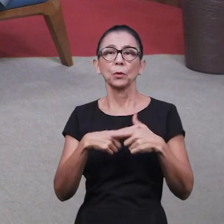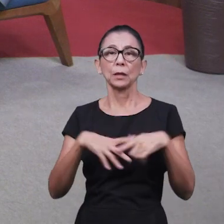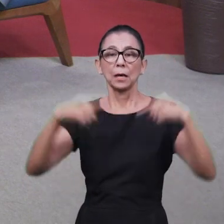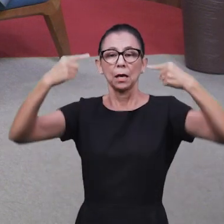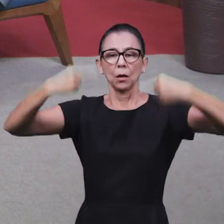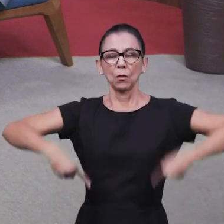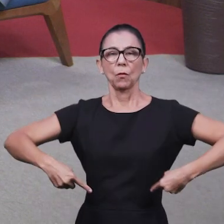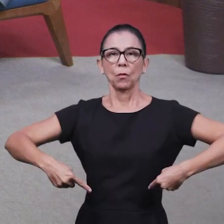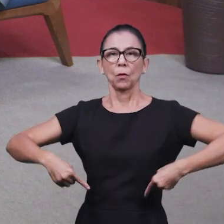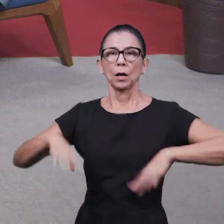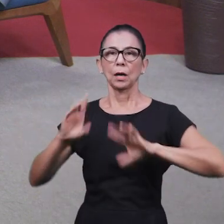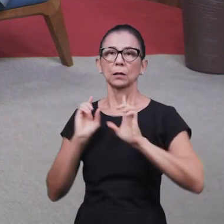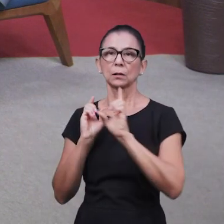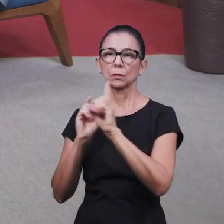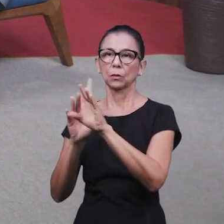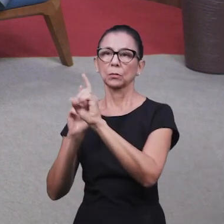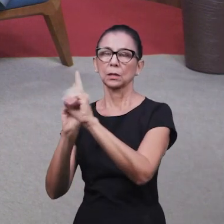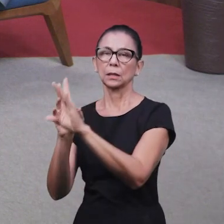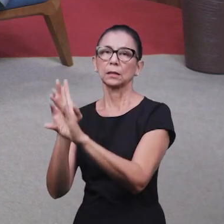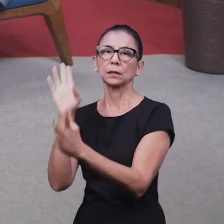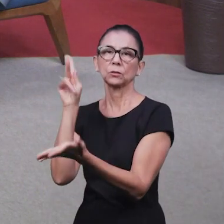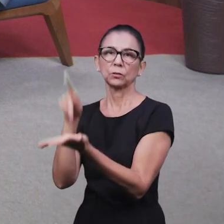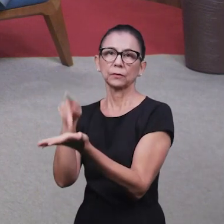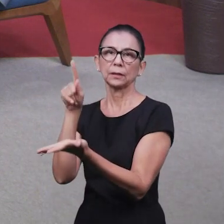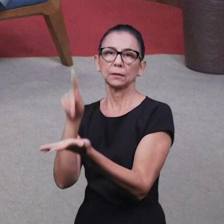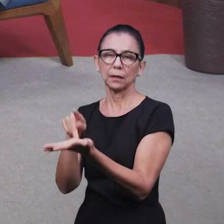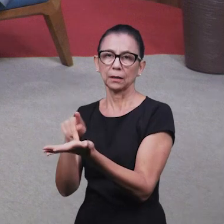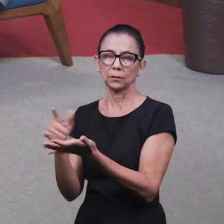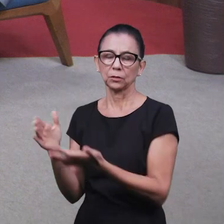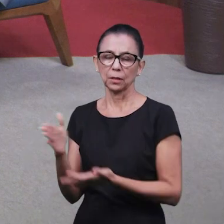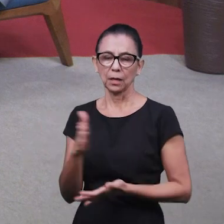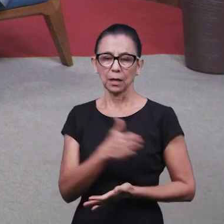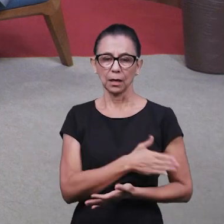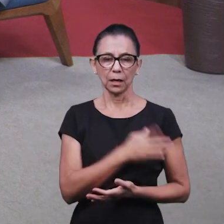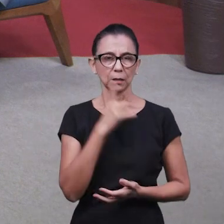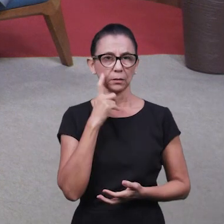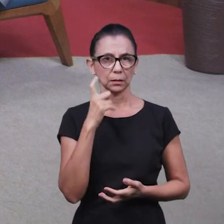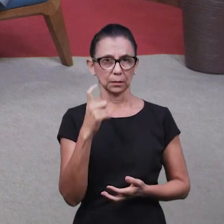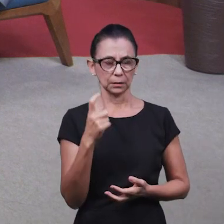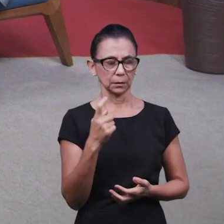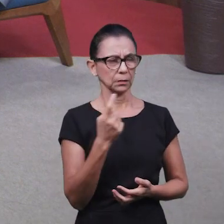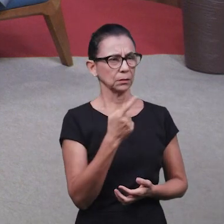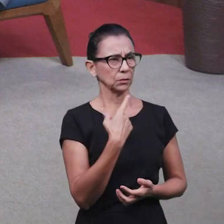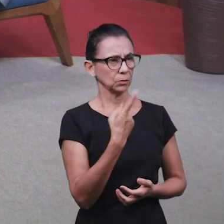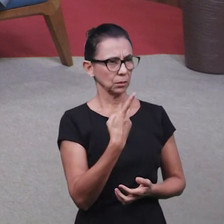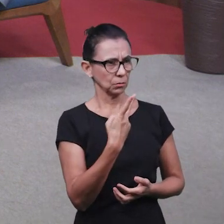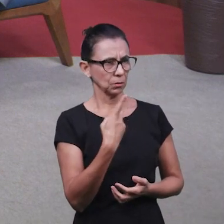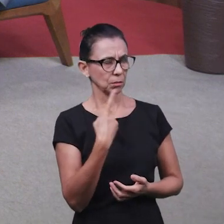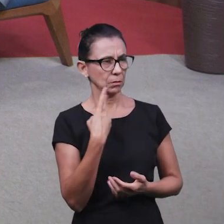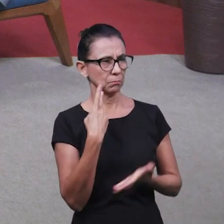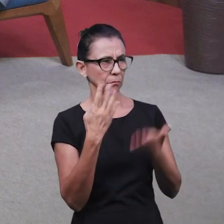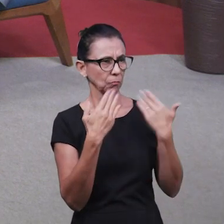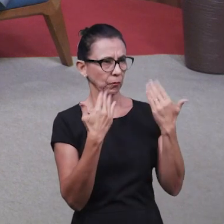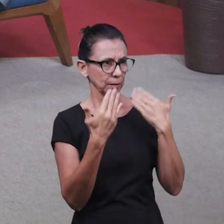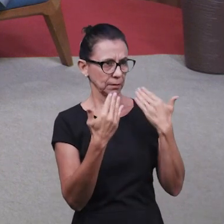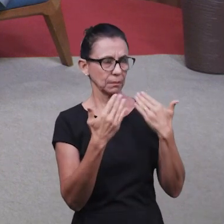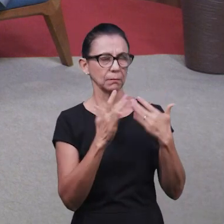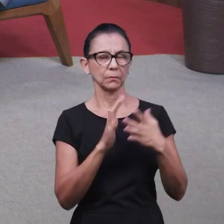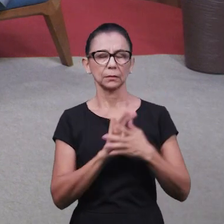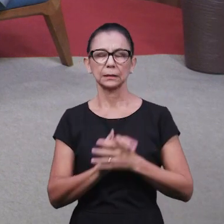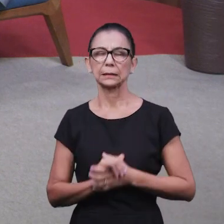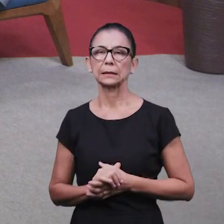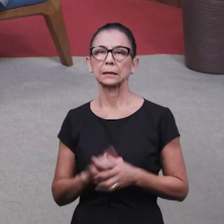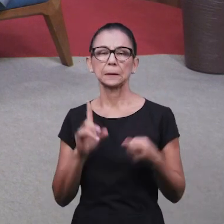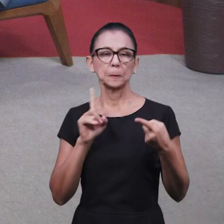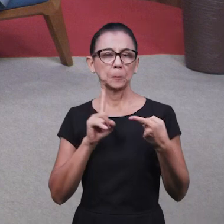doutrina verdadeira. É interessante dois aspectos aqui. Um deles nós conversávamos até outro dia sobre isso, né, que